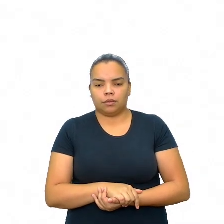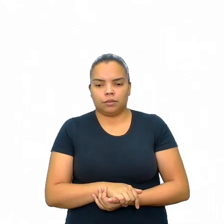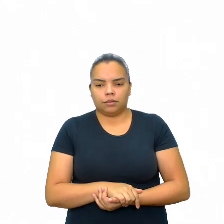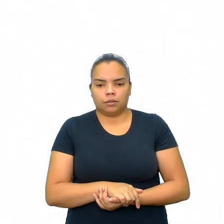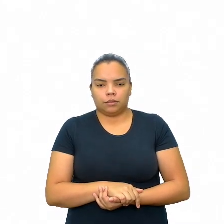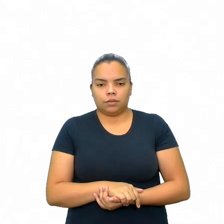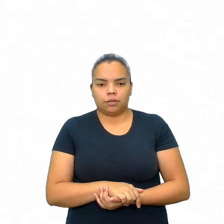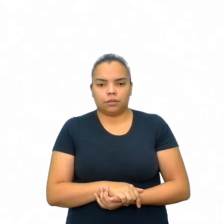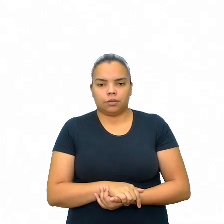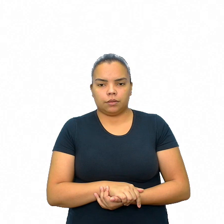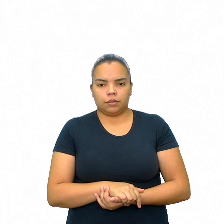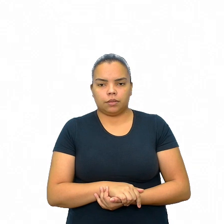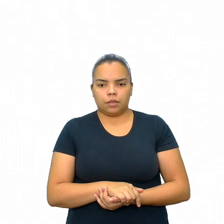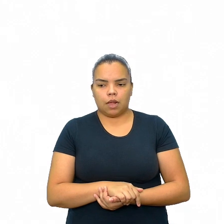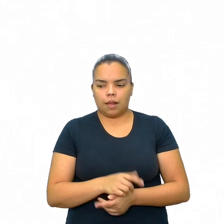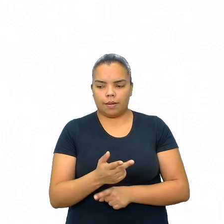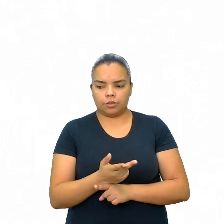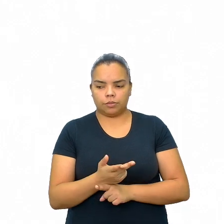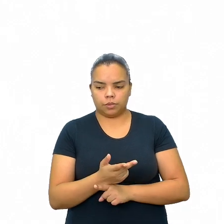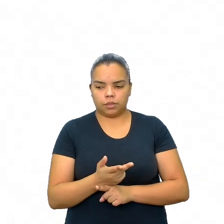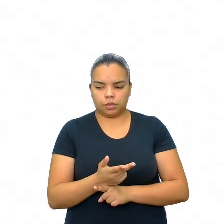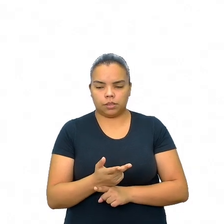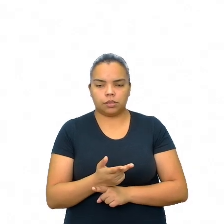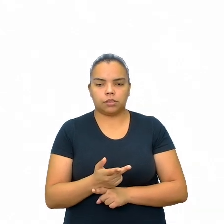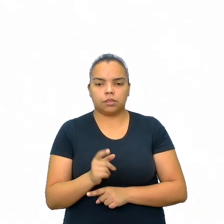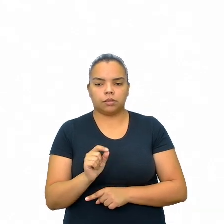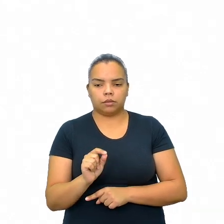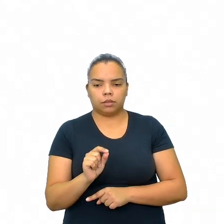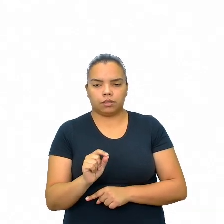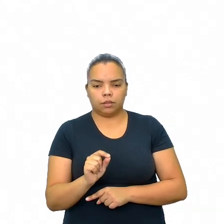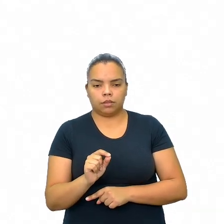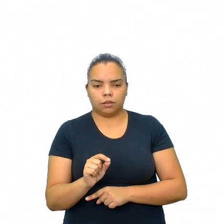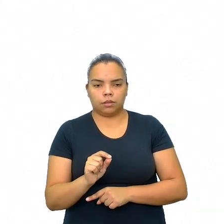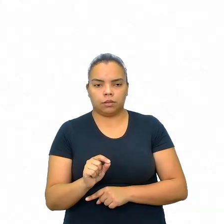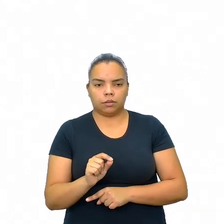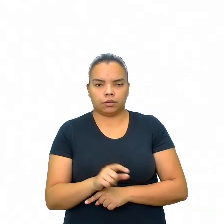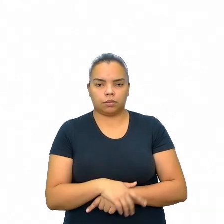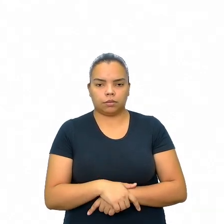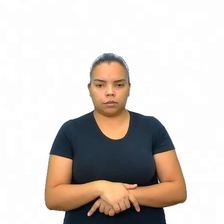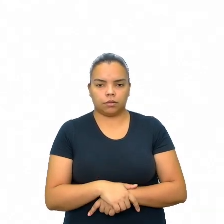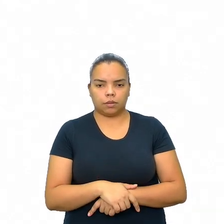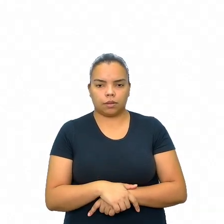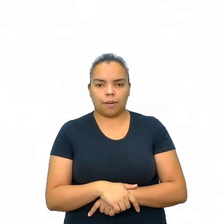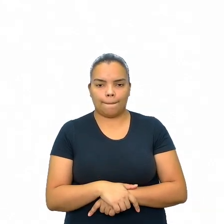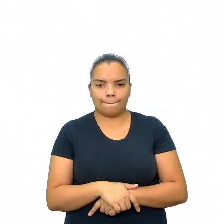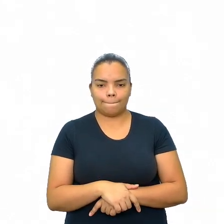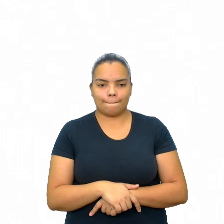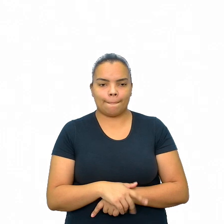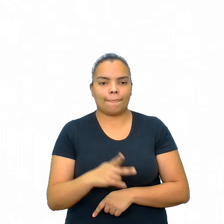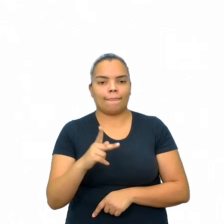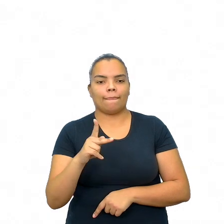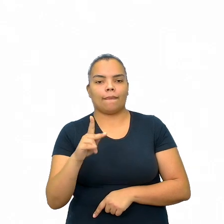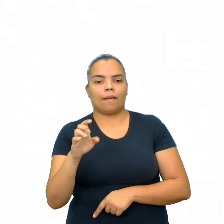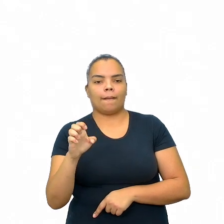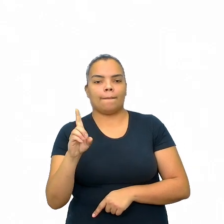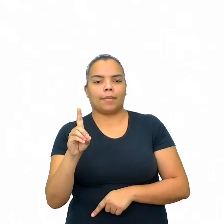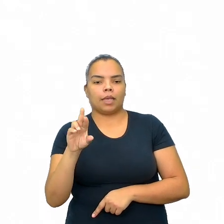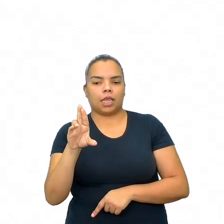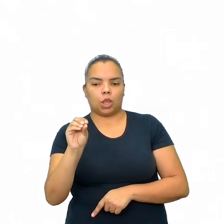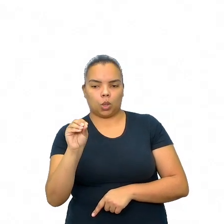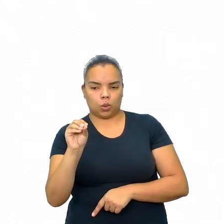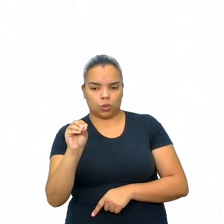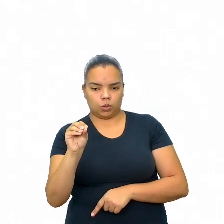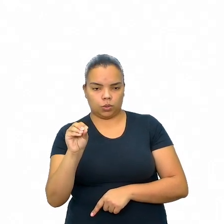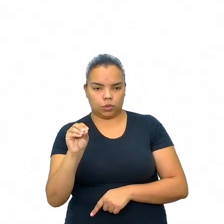de análise. Essa é a análise do Pedro, né? Essa é a escrita do Pedro. Quais